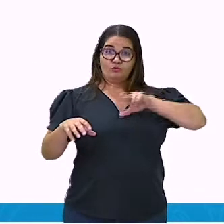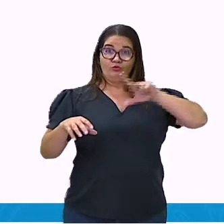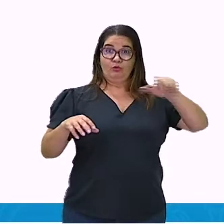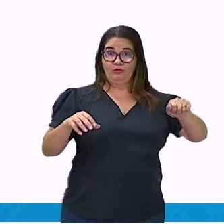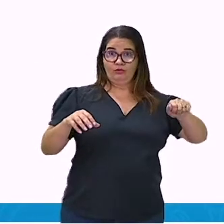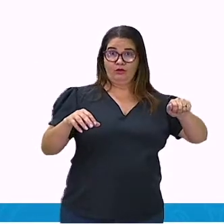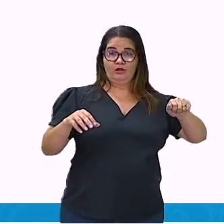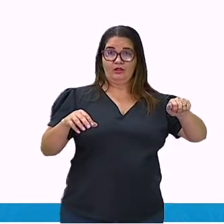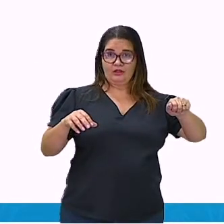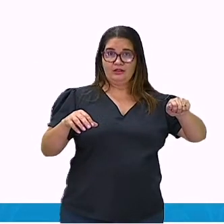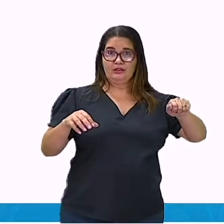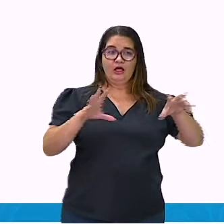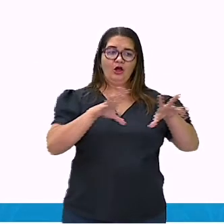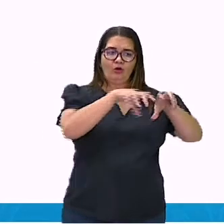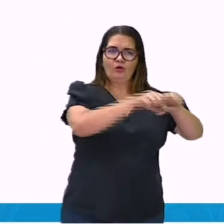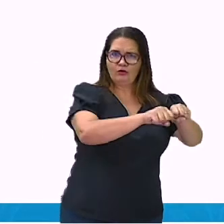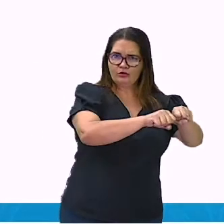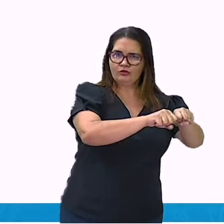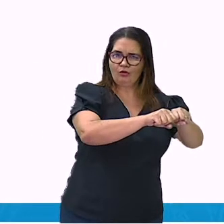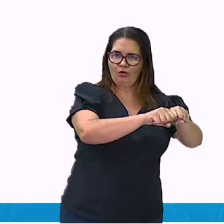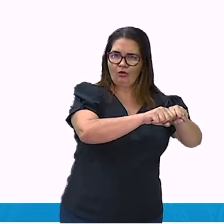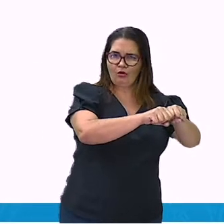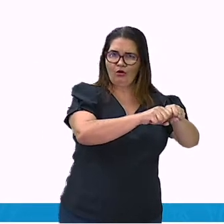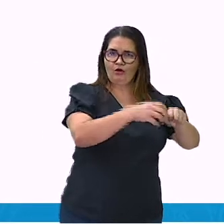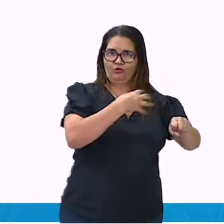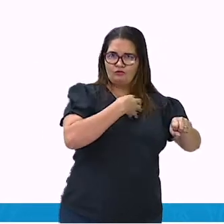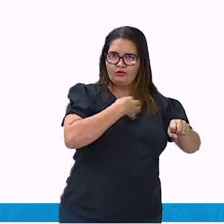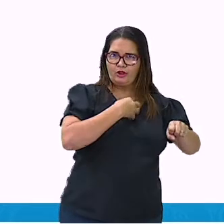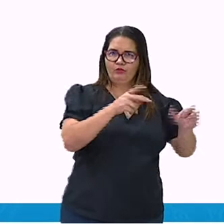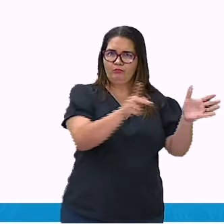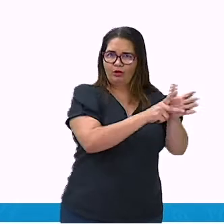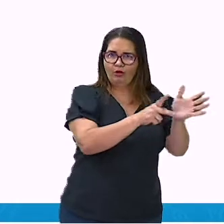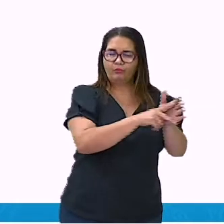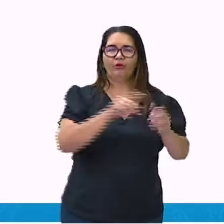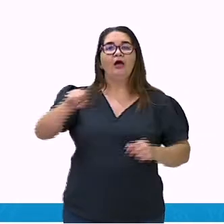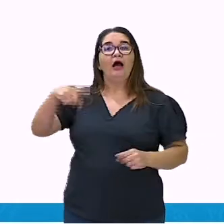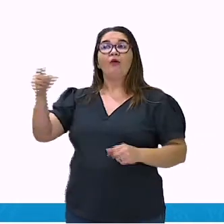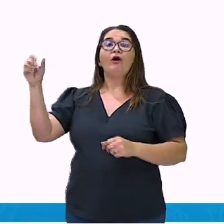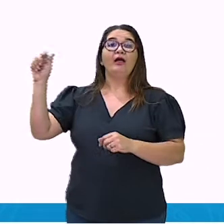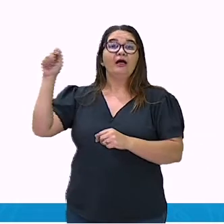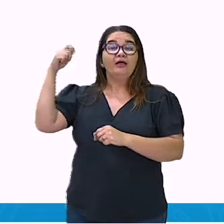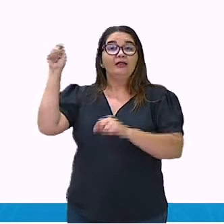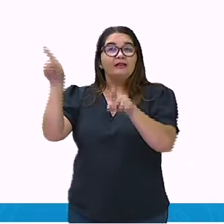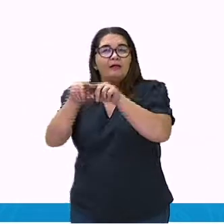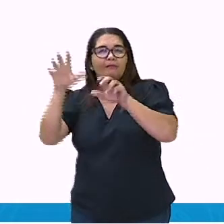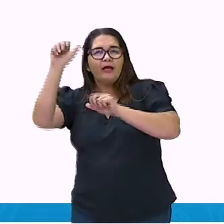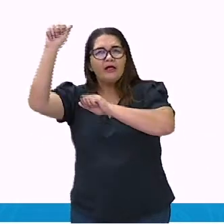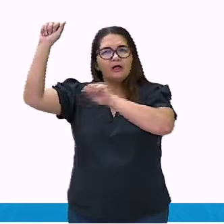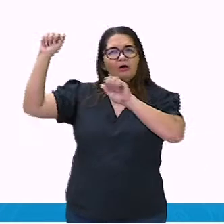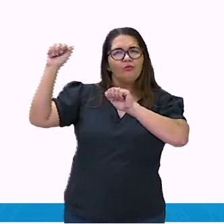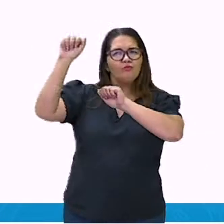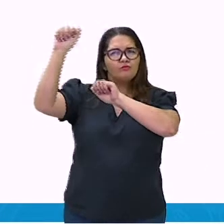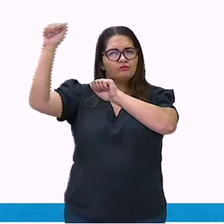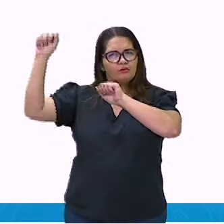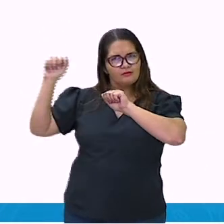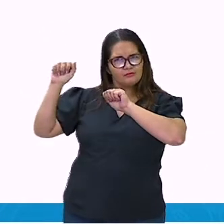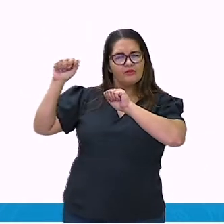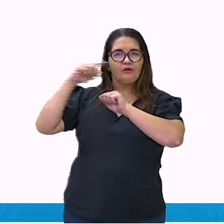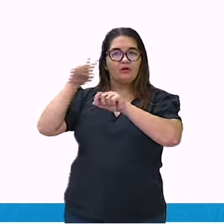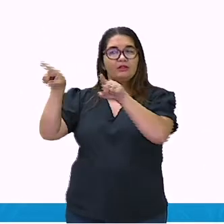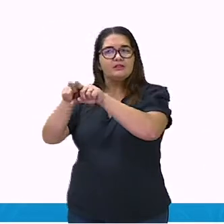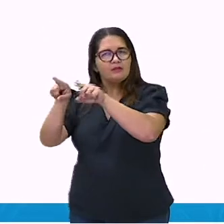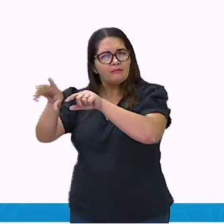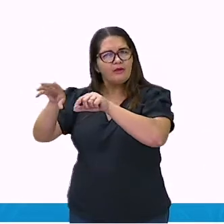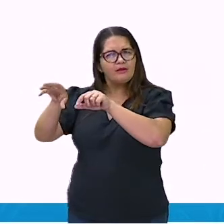nos estados indígenas para promover a colonização. Os exemplos são a rede de tributos